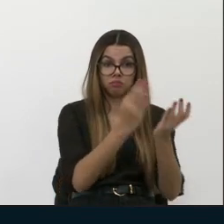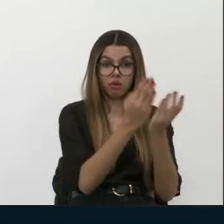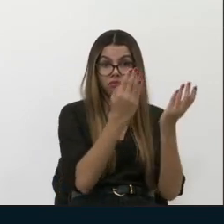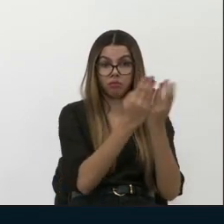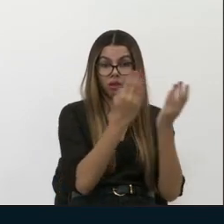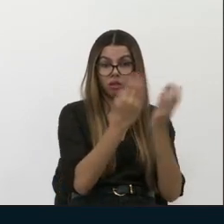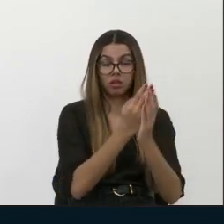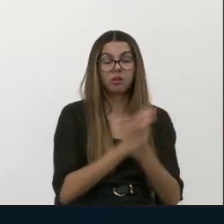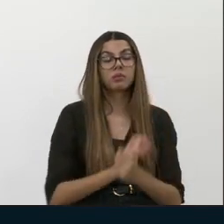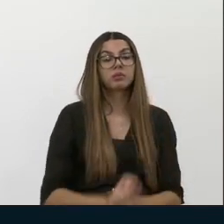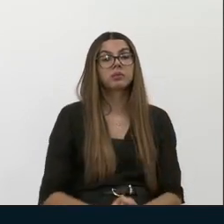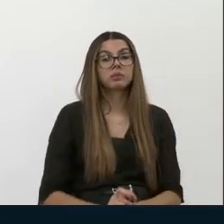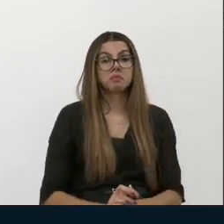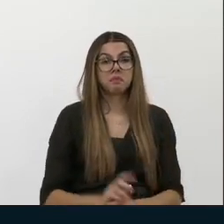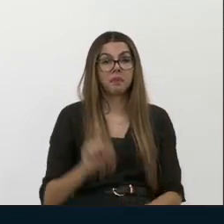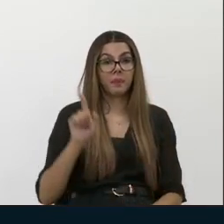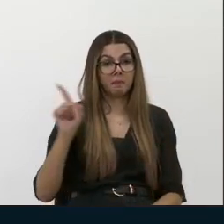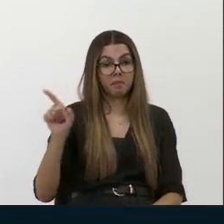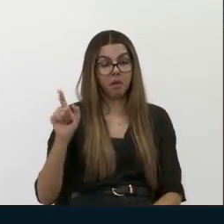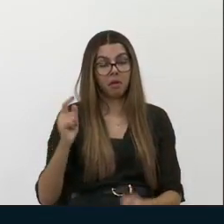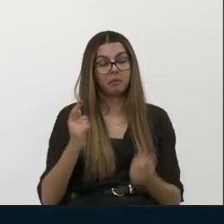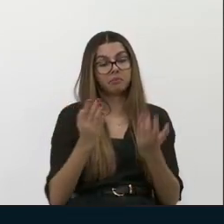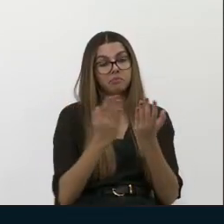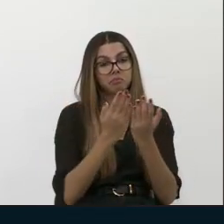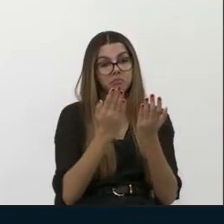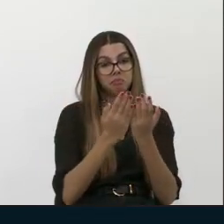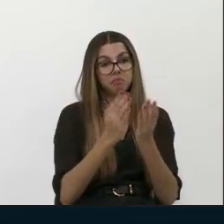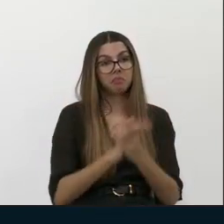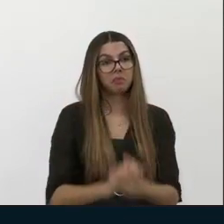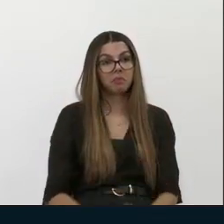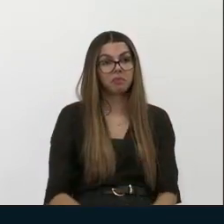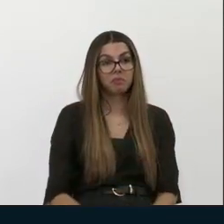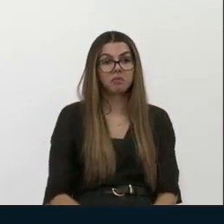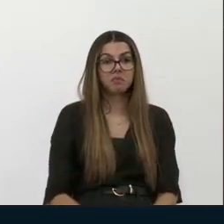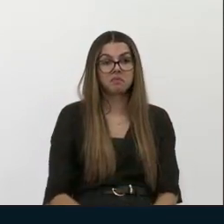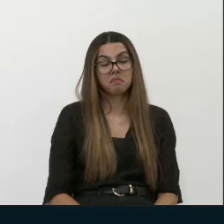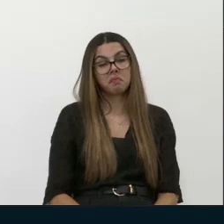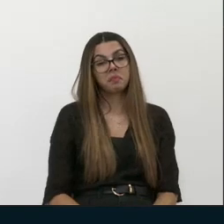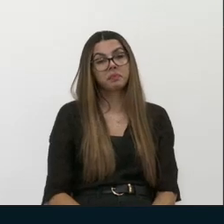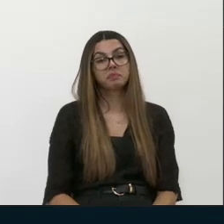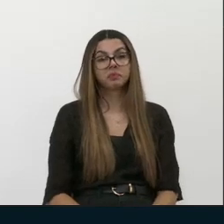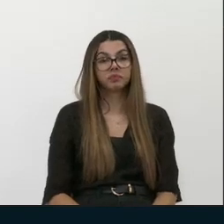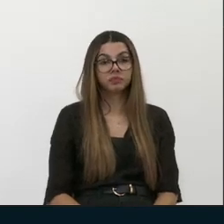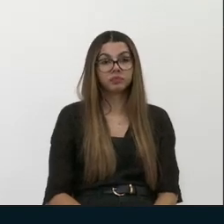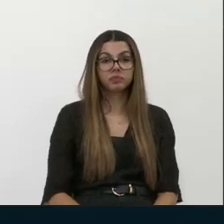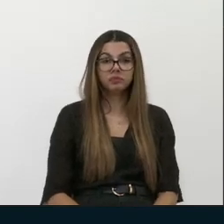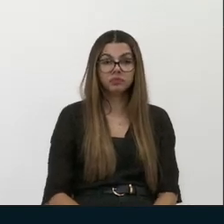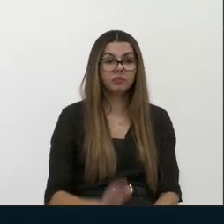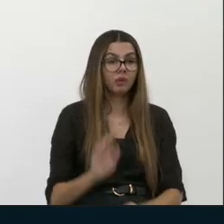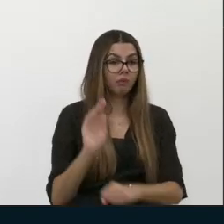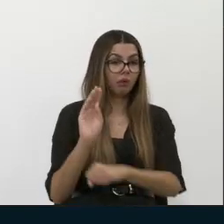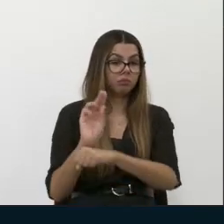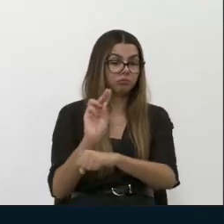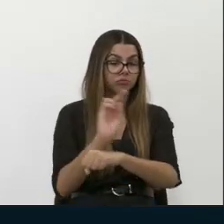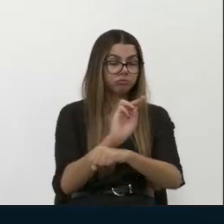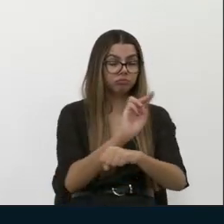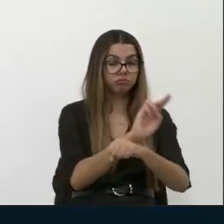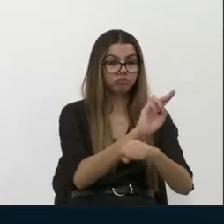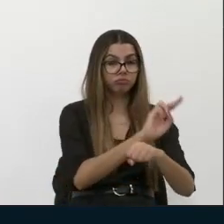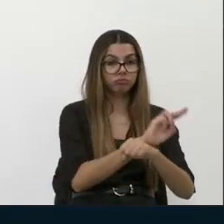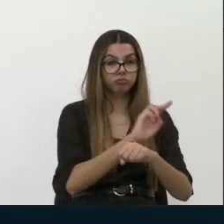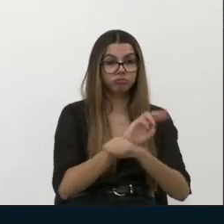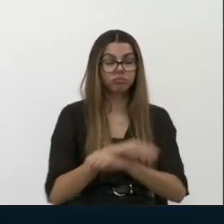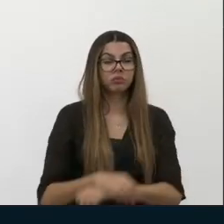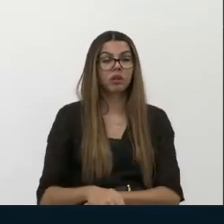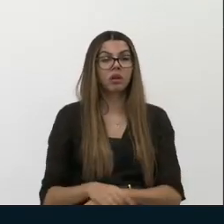à questão da Jacupesco. O que está tendo aí é um discurso político, mas que não agrega nada para a cidade, não